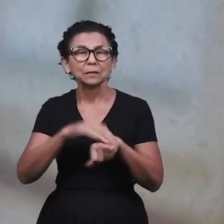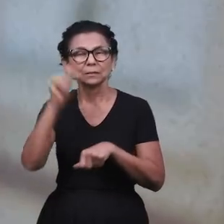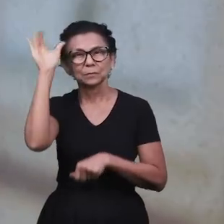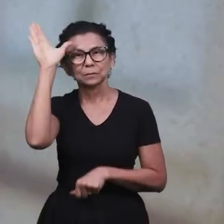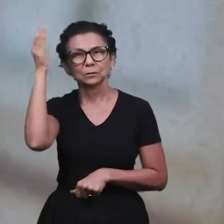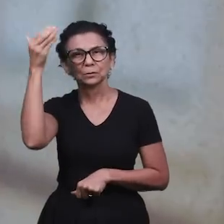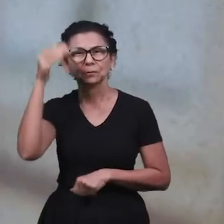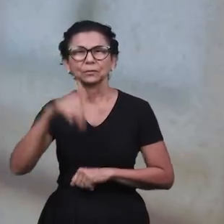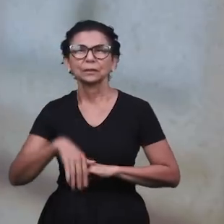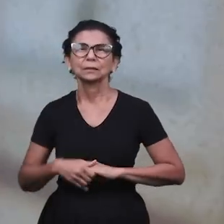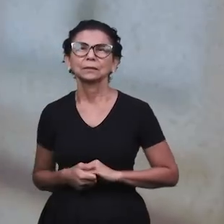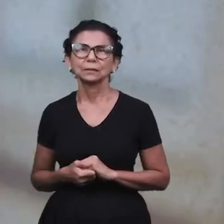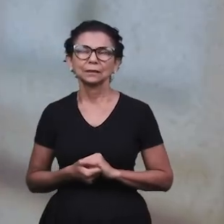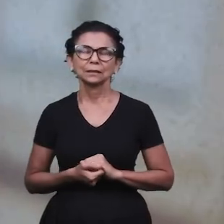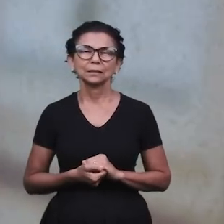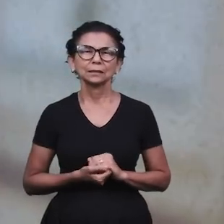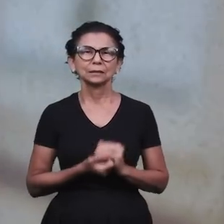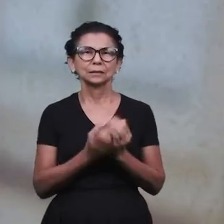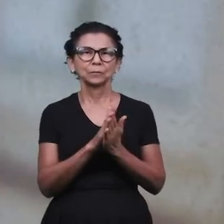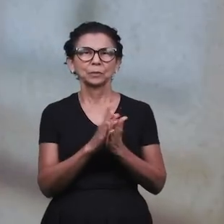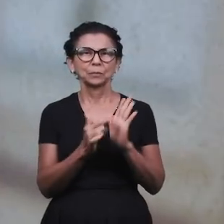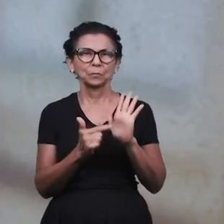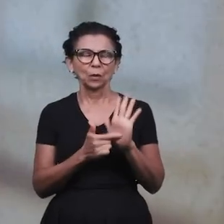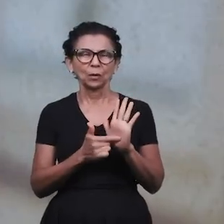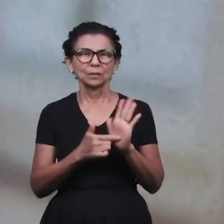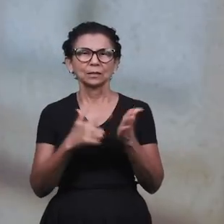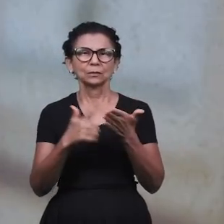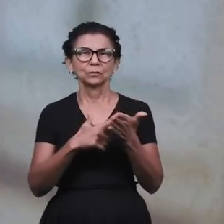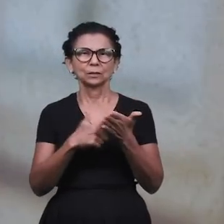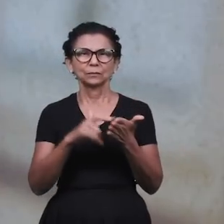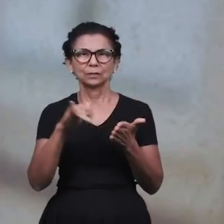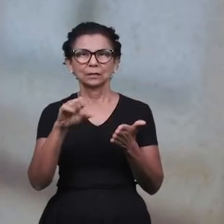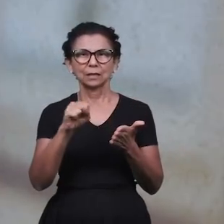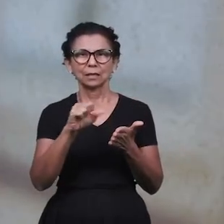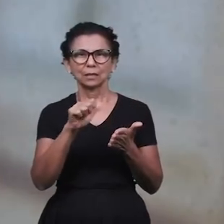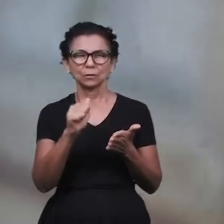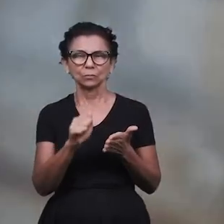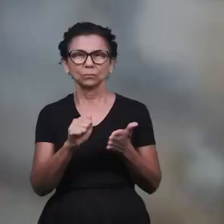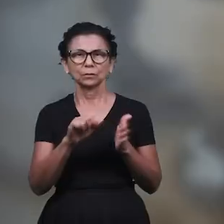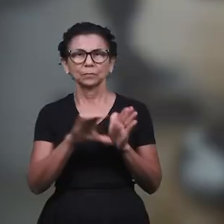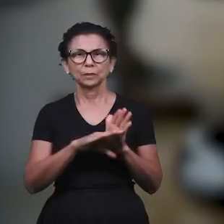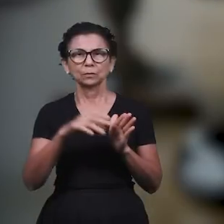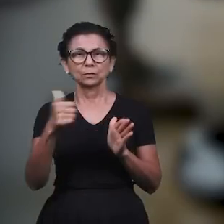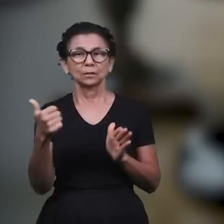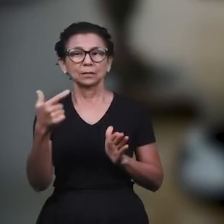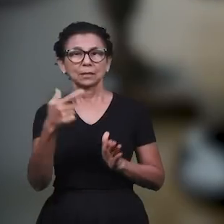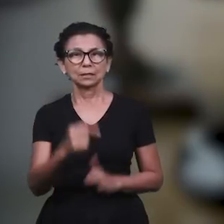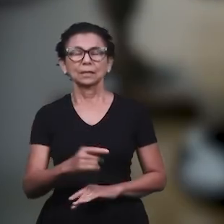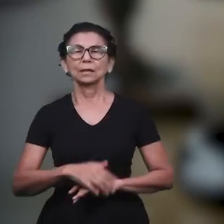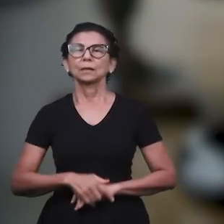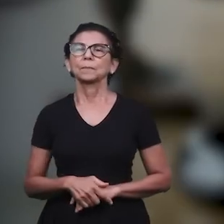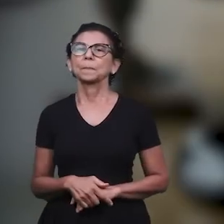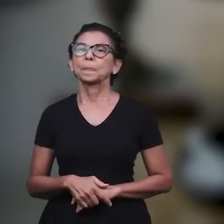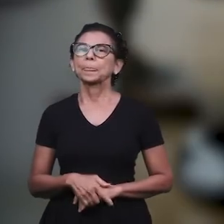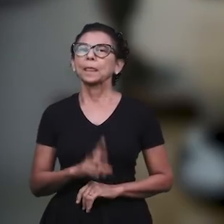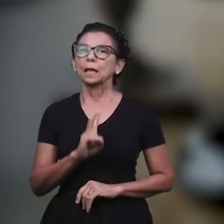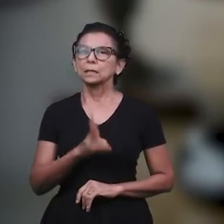palavra de Deus também nos ensina, em Isaías 1:17, da seguinte forma: aprendei a fazer o